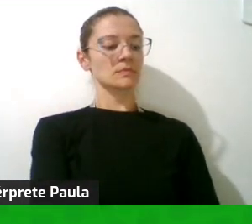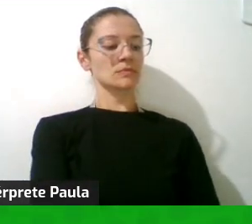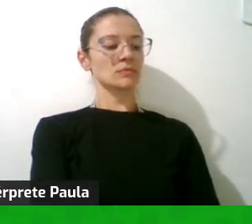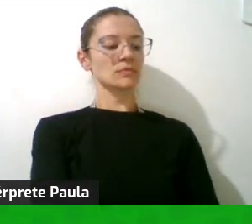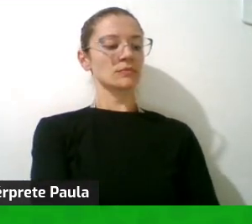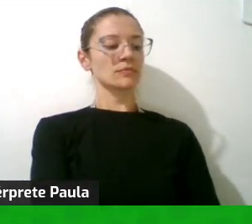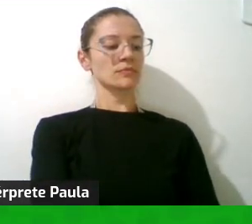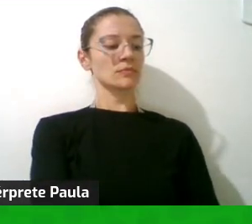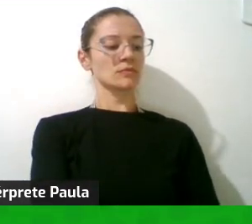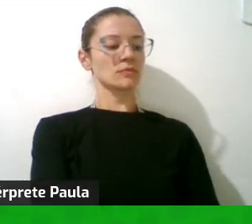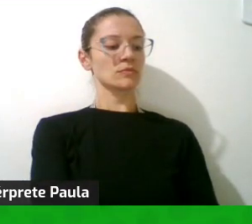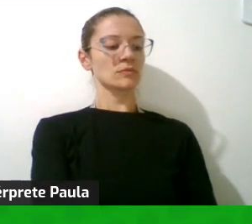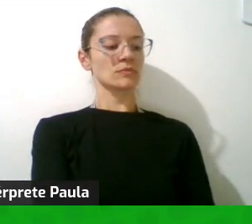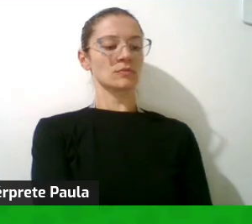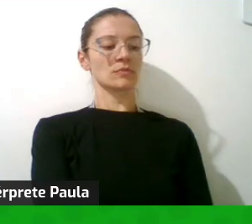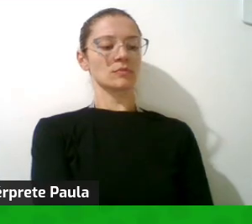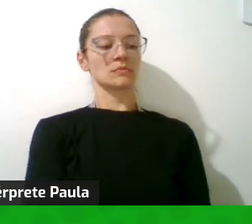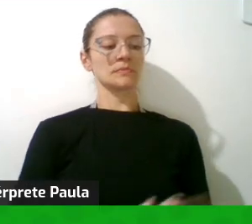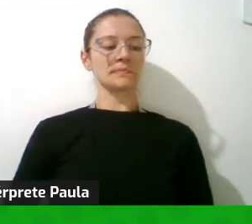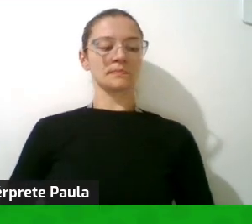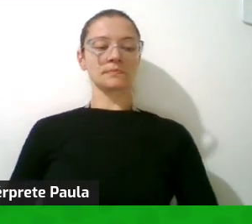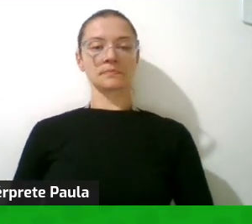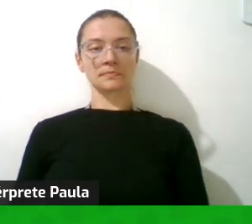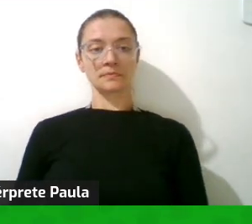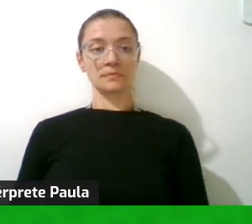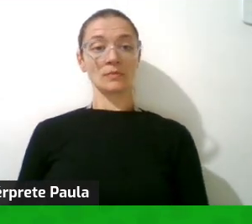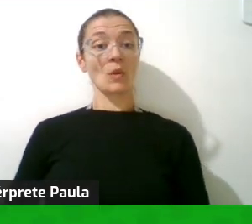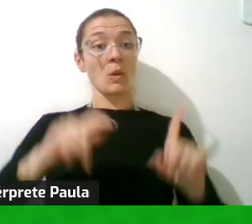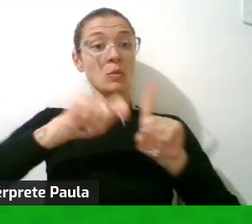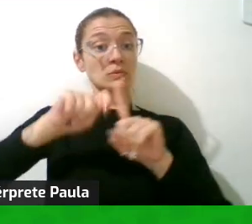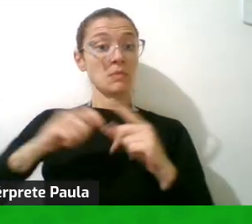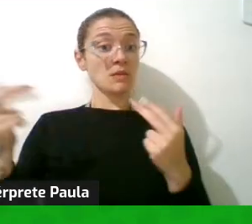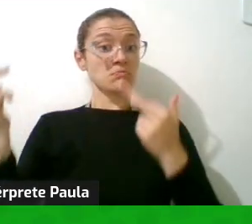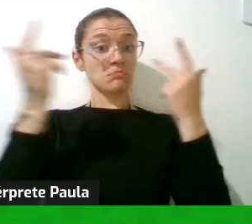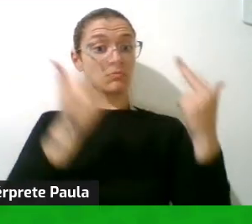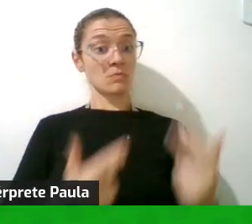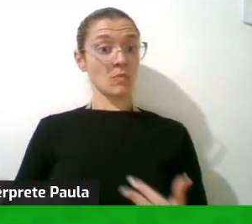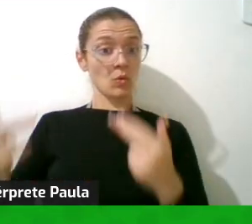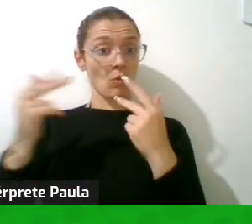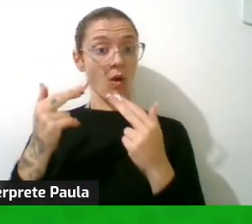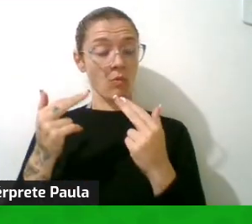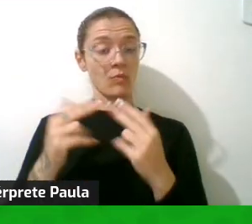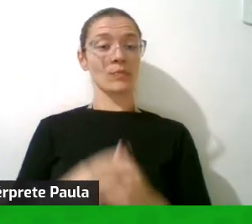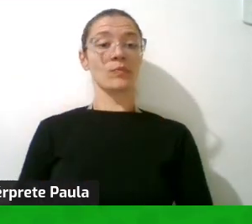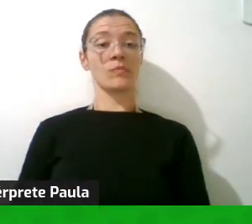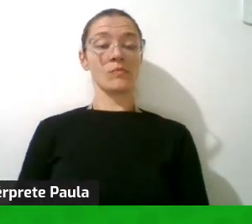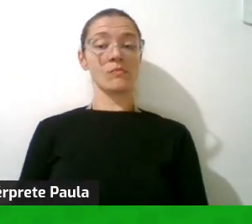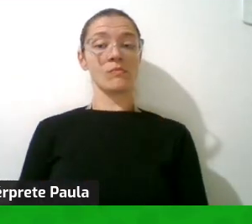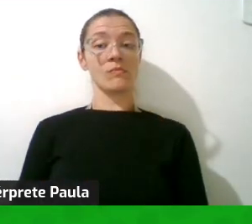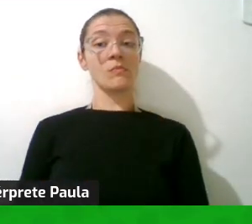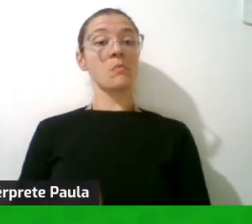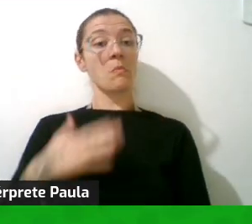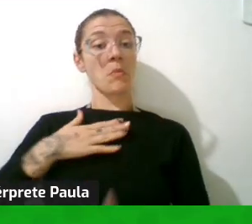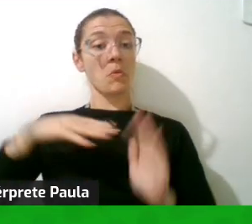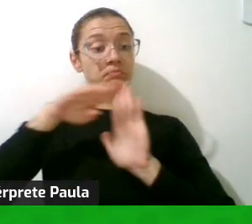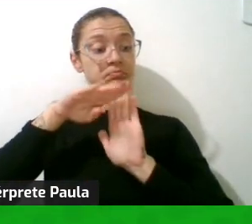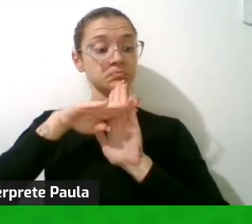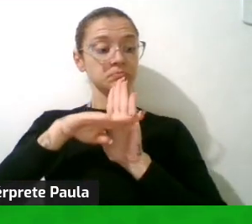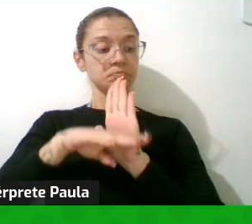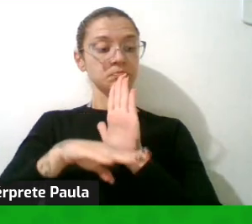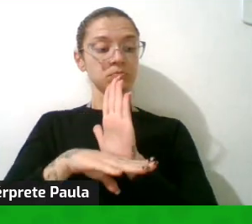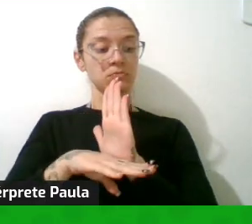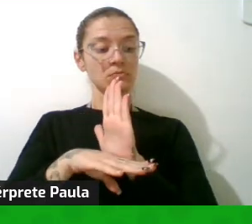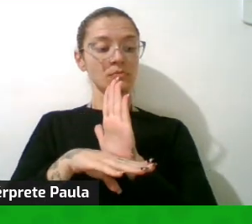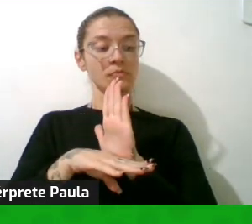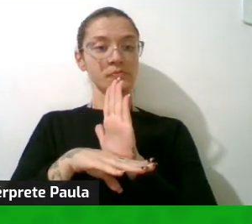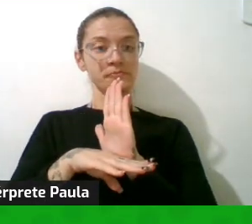serão todos iguais. Então, digamos assim, os meus lançamentos mensais serão todos iguais. E o meu dashboard eu vou alimentar com cada informação